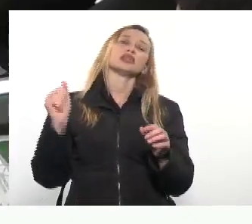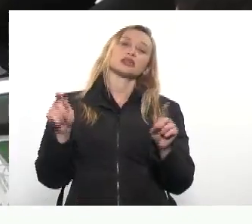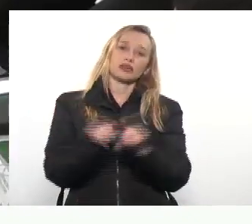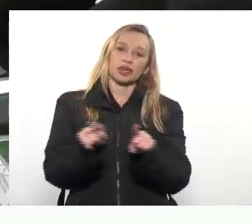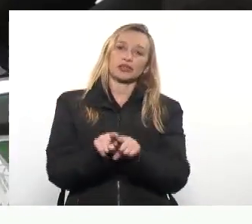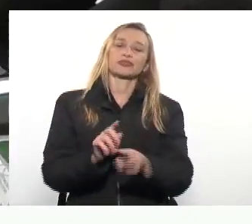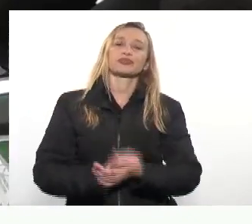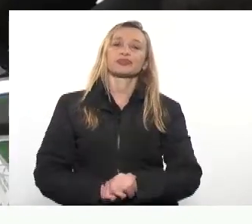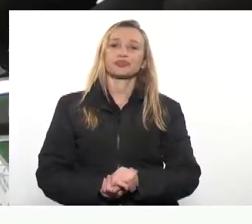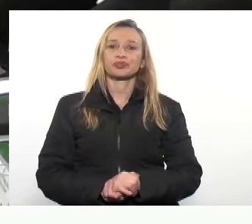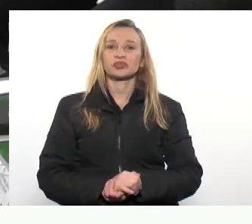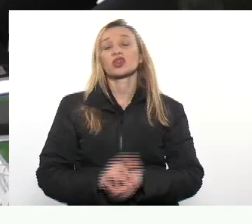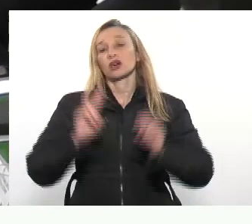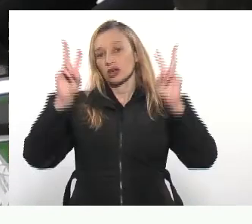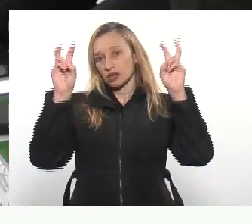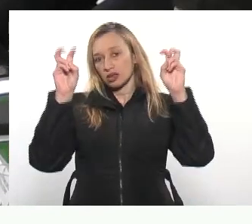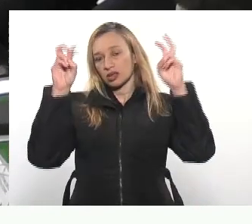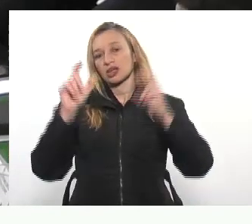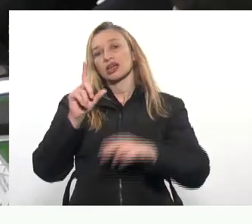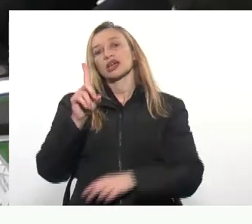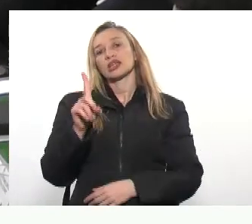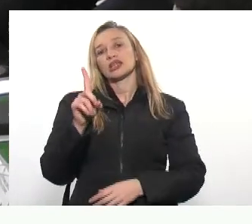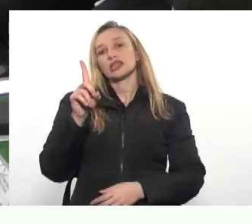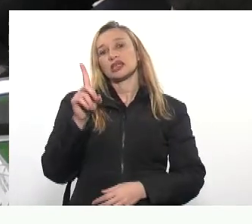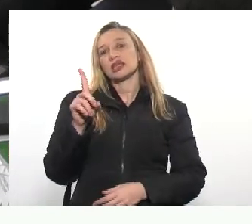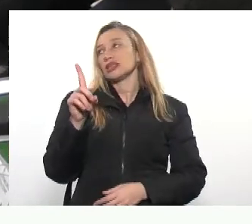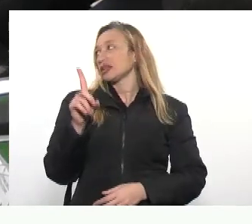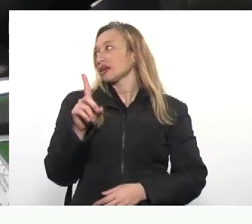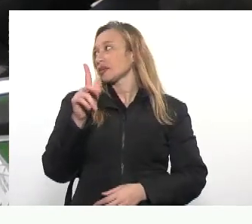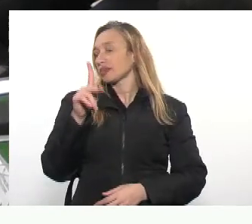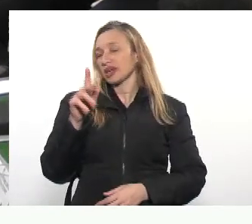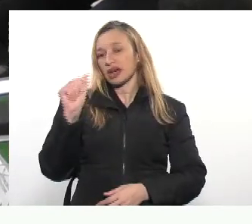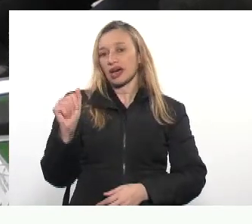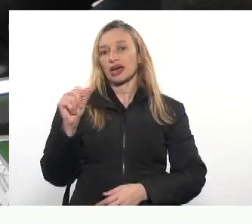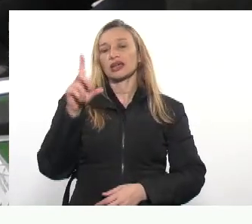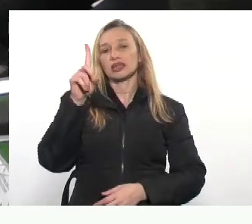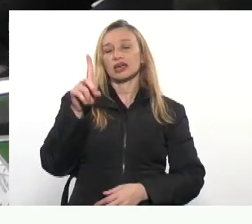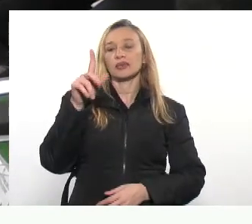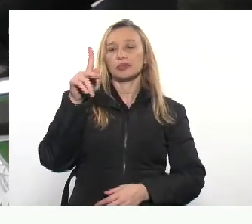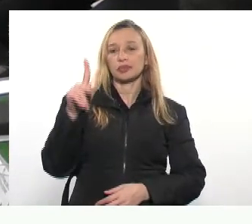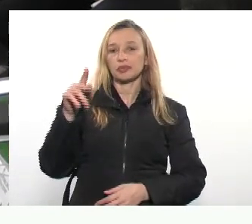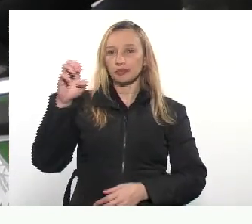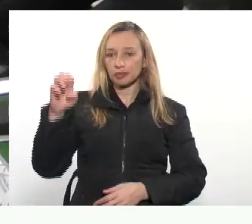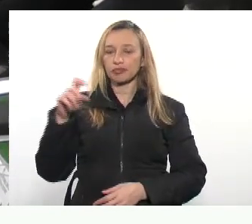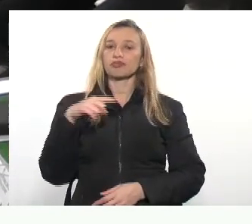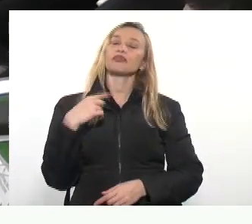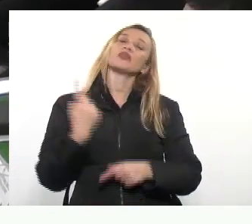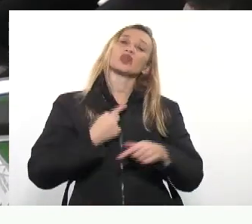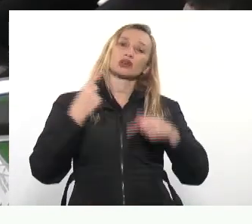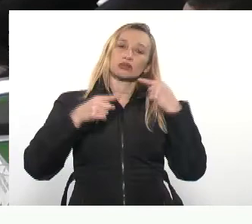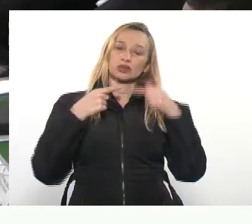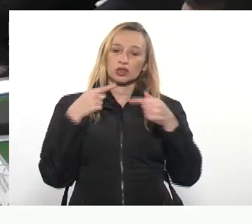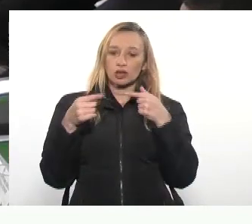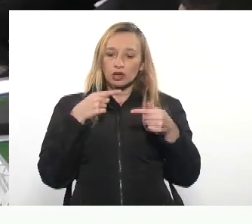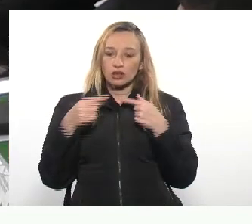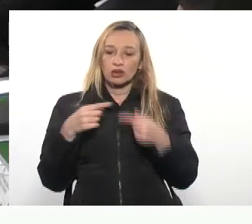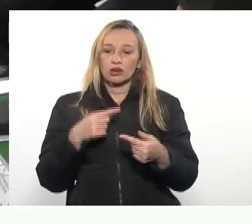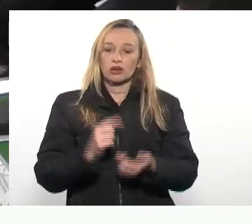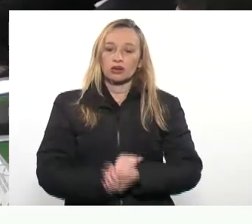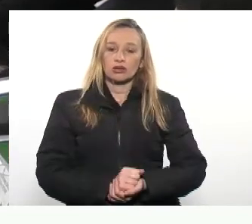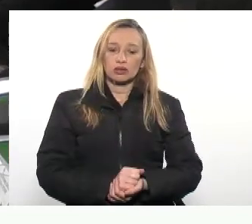presidente. Essa questão da DPA e DPE é um assunto que nós estamos discutindo internamente, entendeu? E que a gente